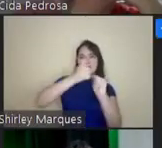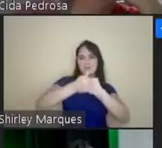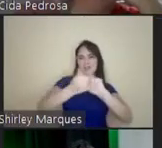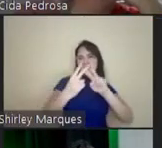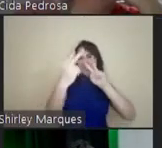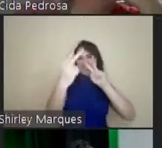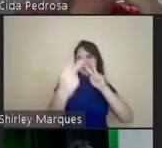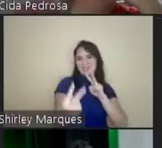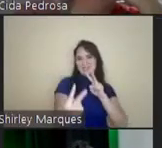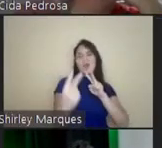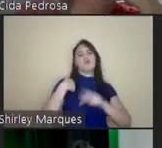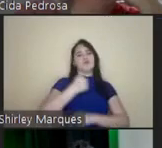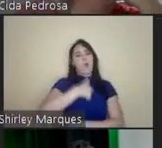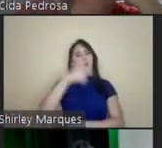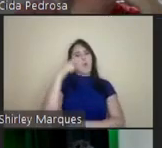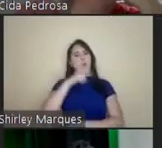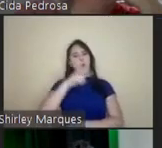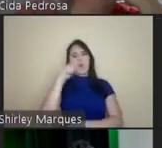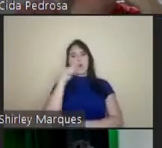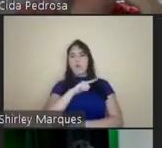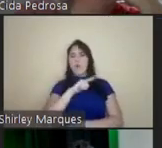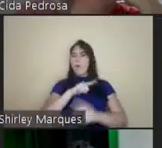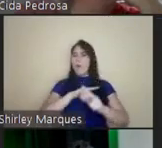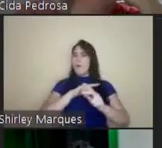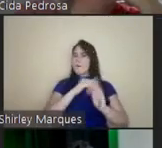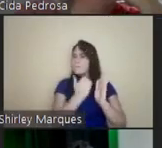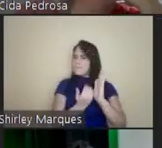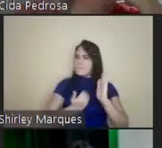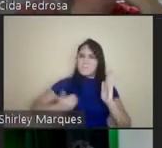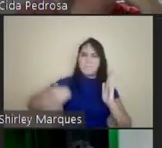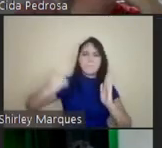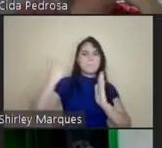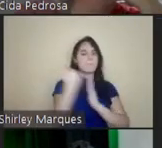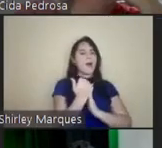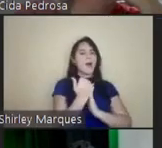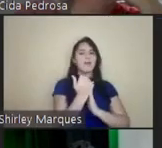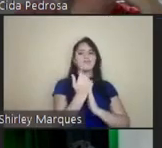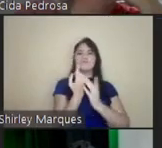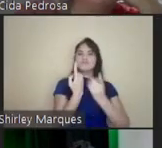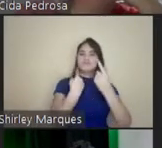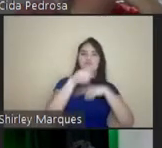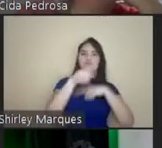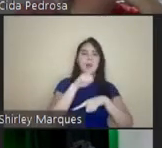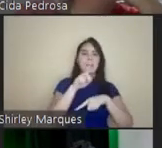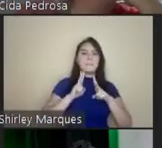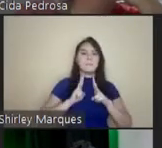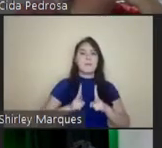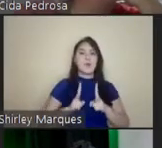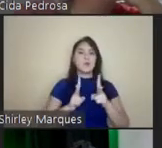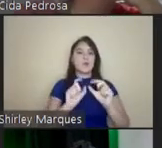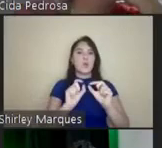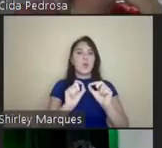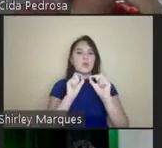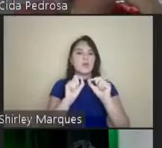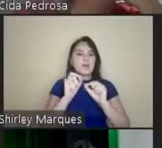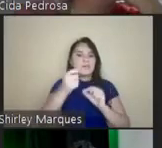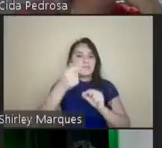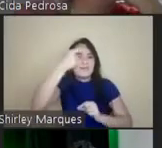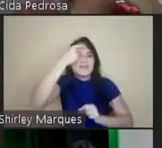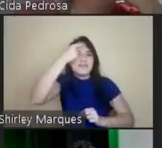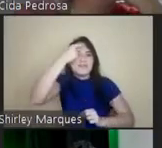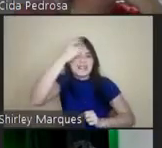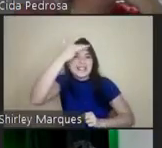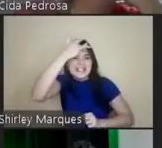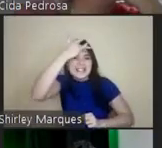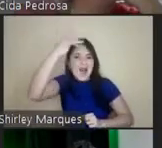conseguiu dar um passo importante para a manutenção da sanidade mental, né? Ainda bem que